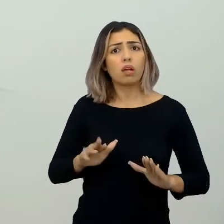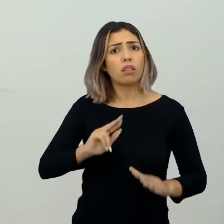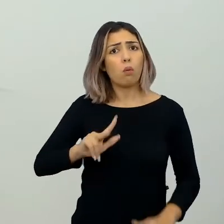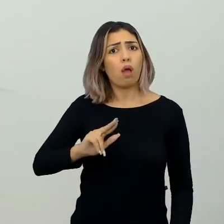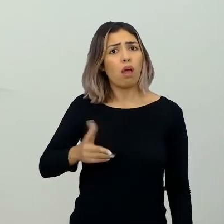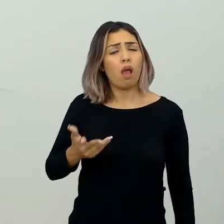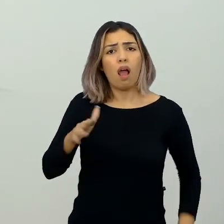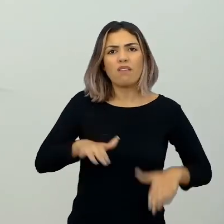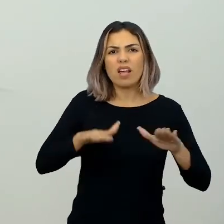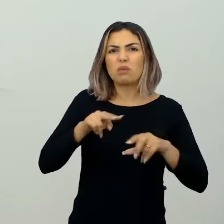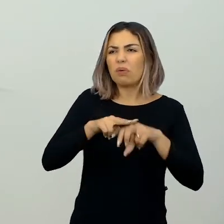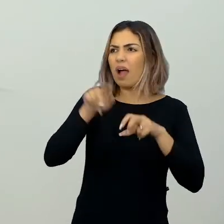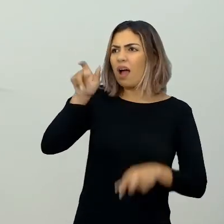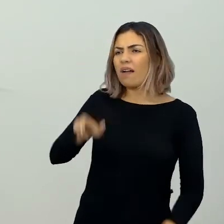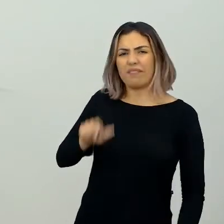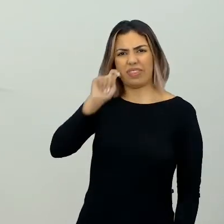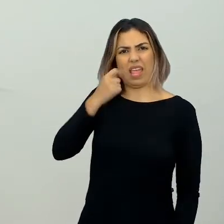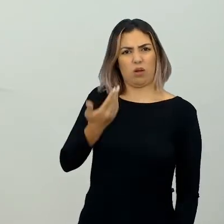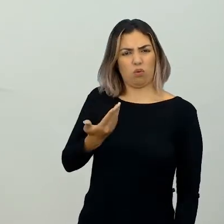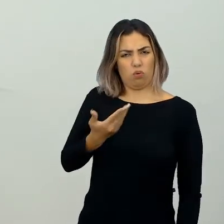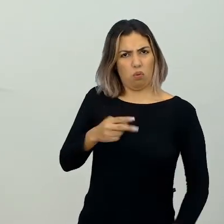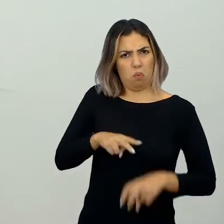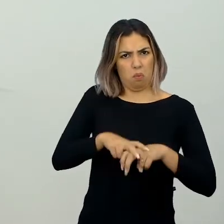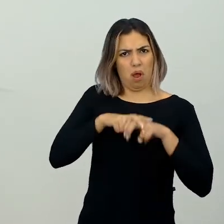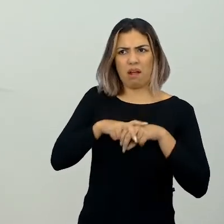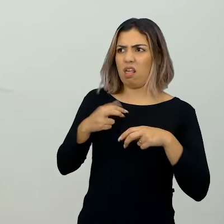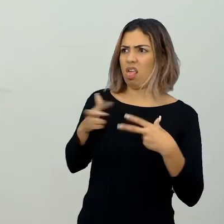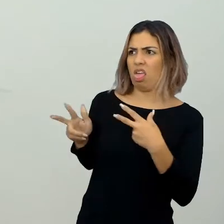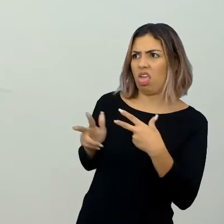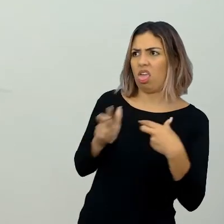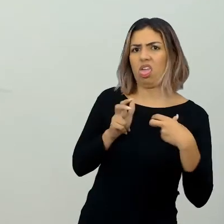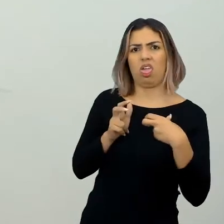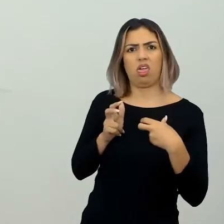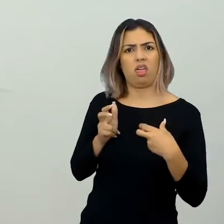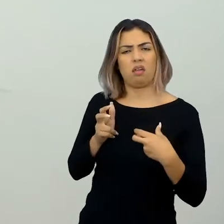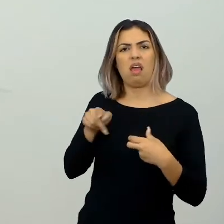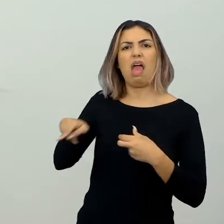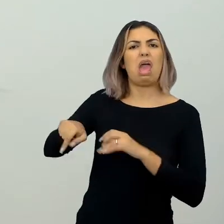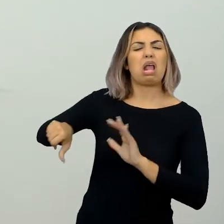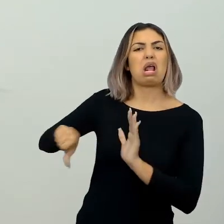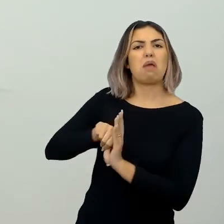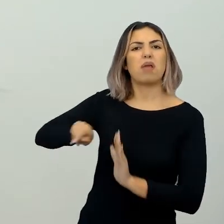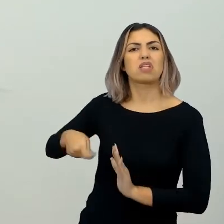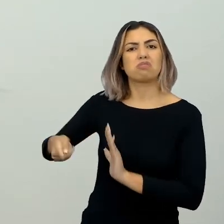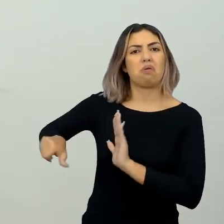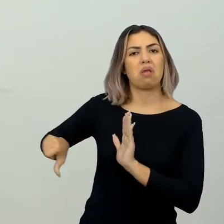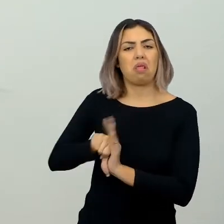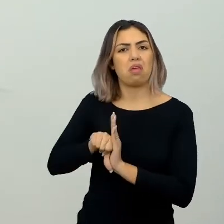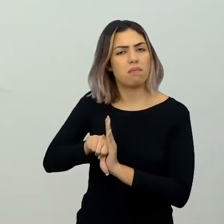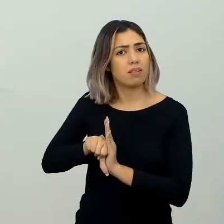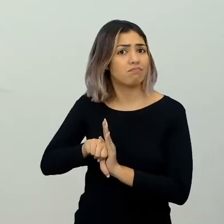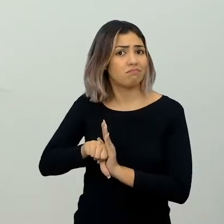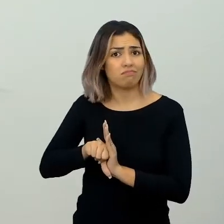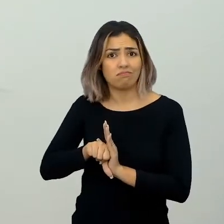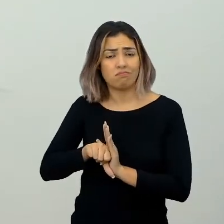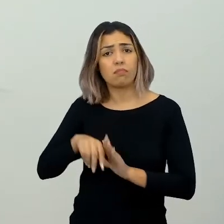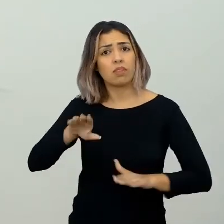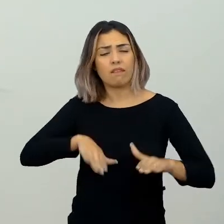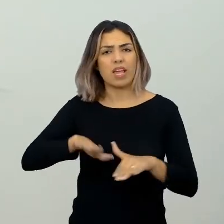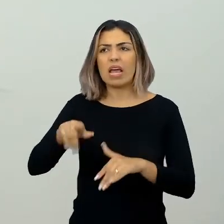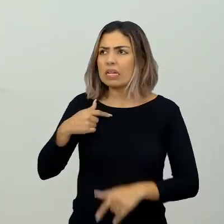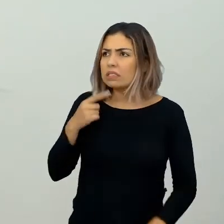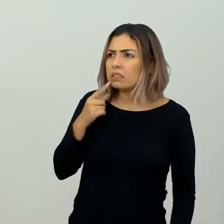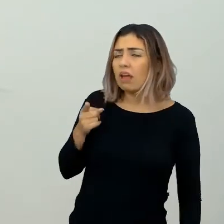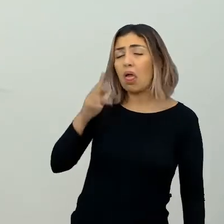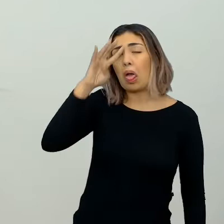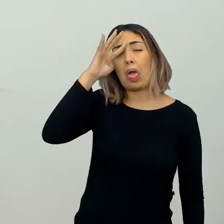simples associação da pessoa que está condenando, né? Então, às vezes tem pessoas que